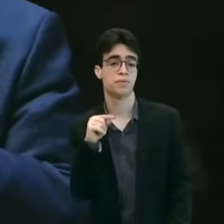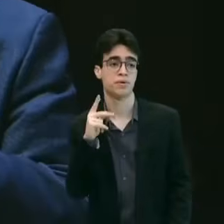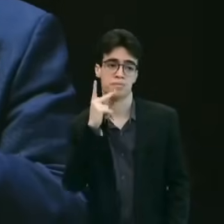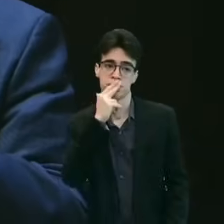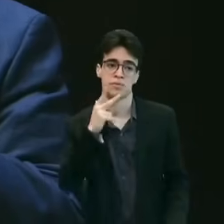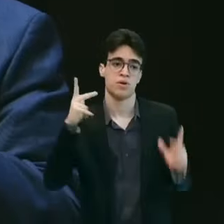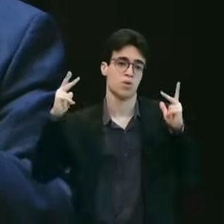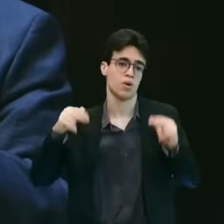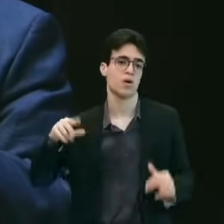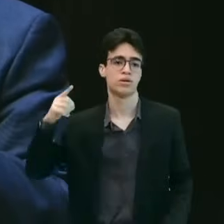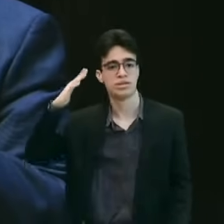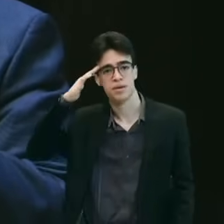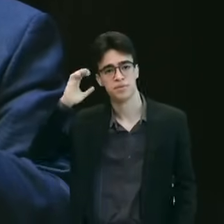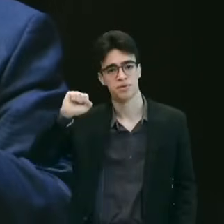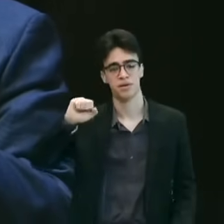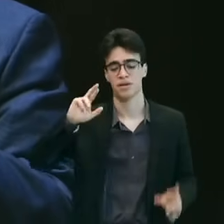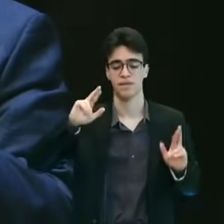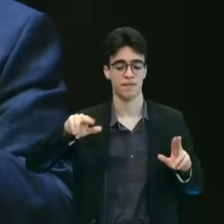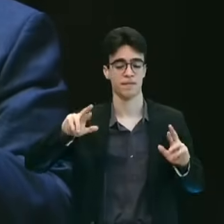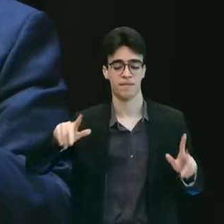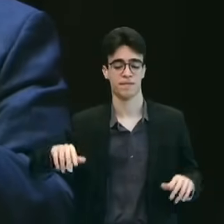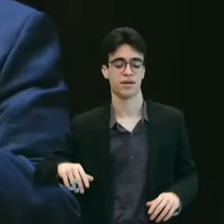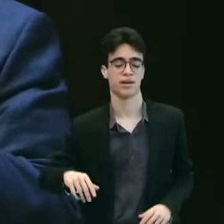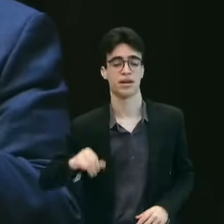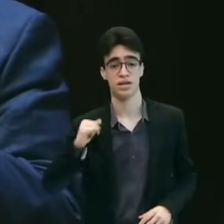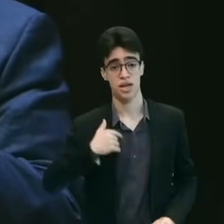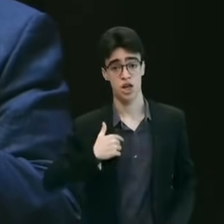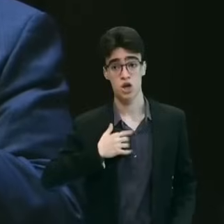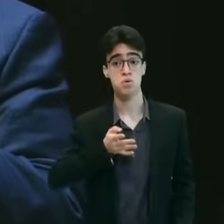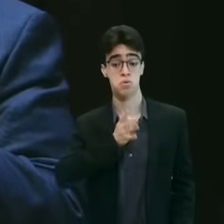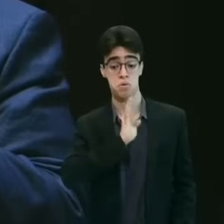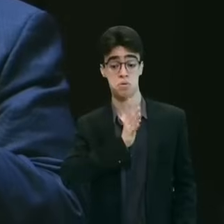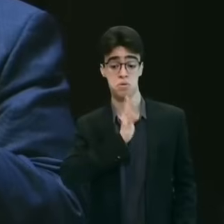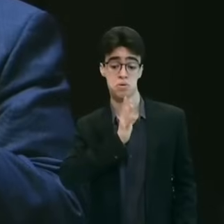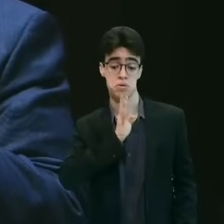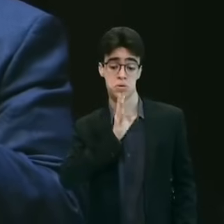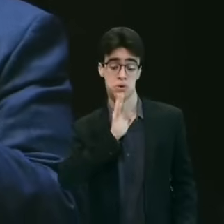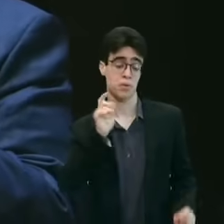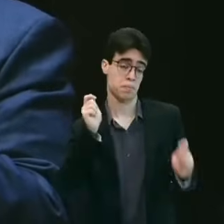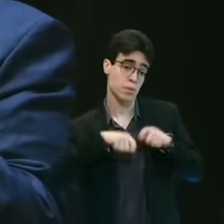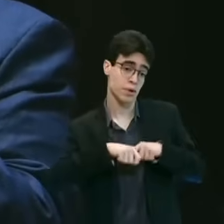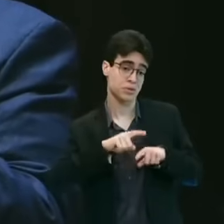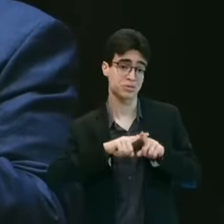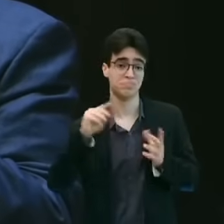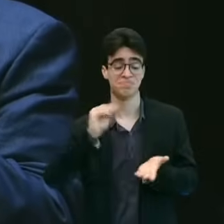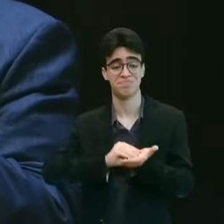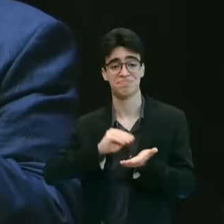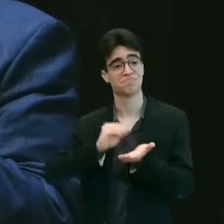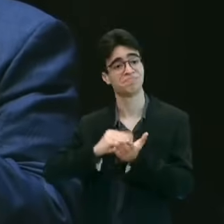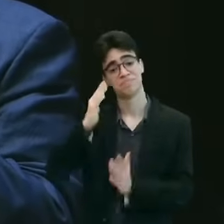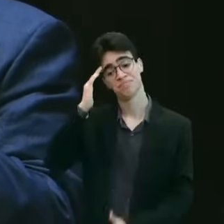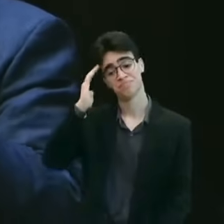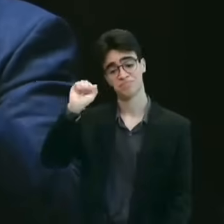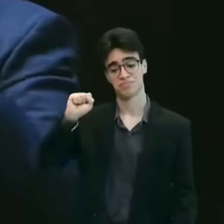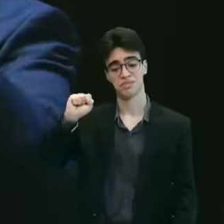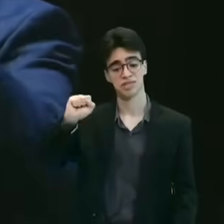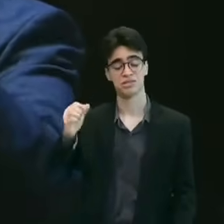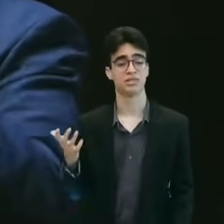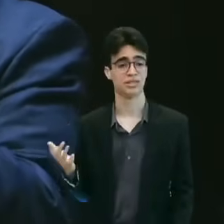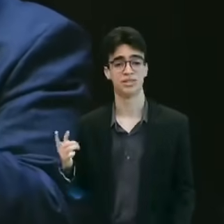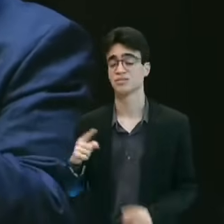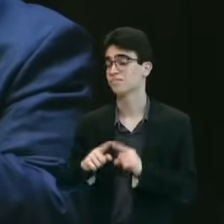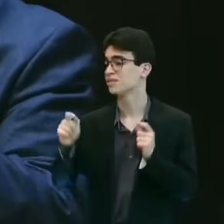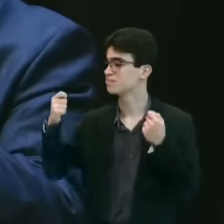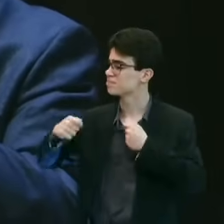viu? Eu posso ter conhecimento, mas eu não tenho sabedoria de vida. E eu preciso